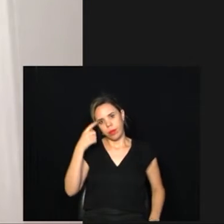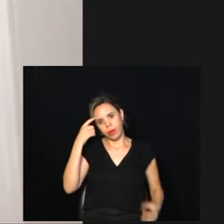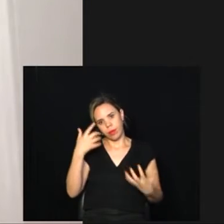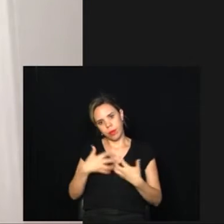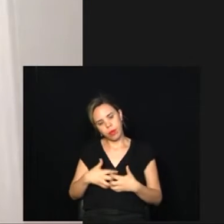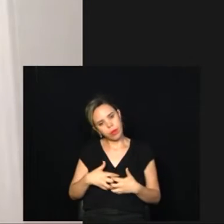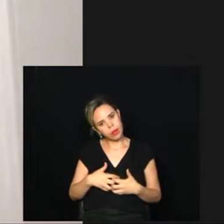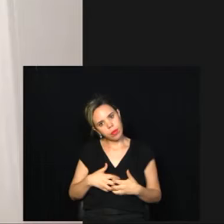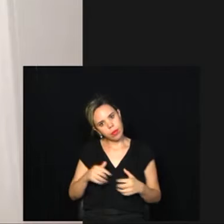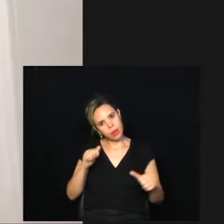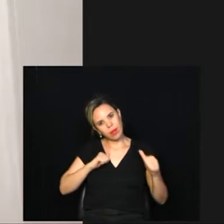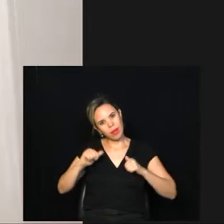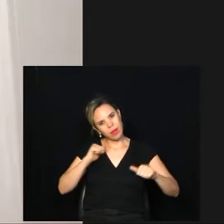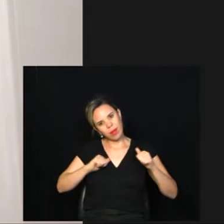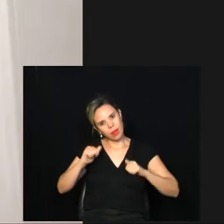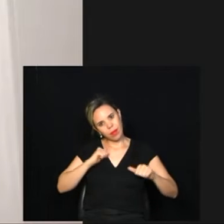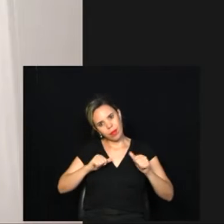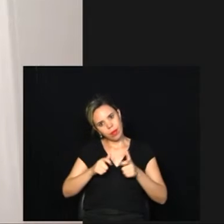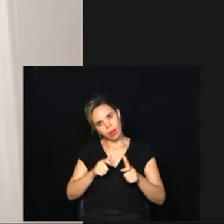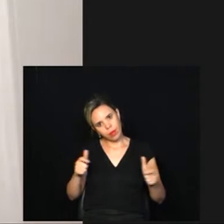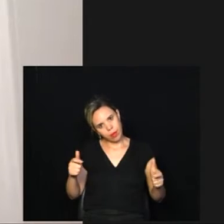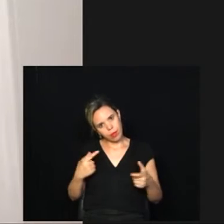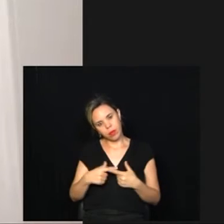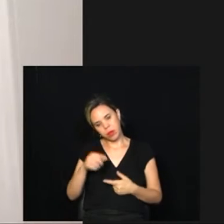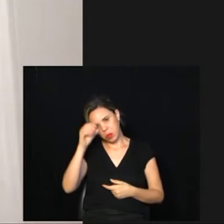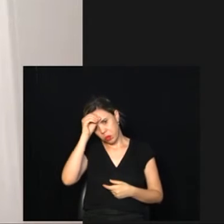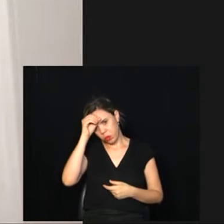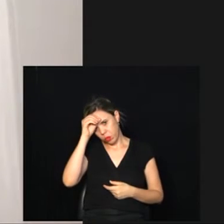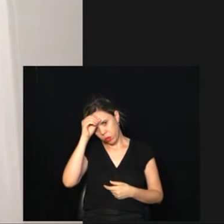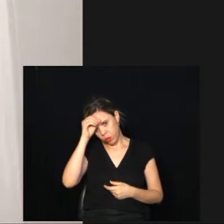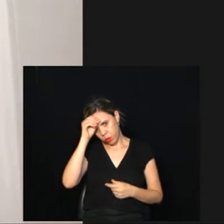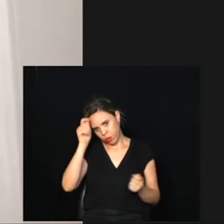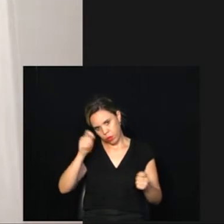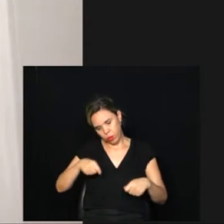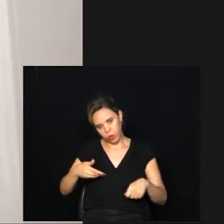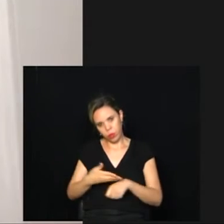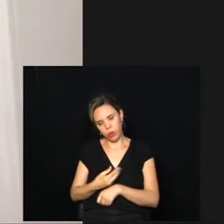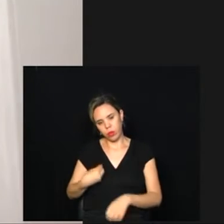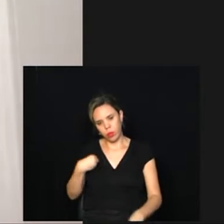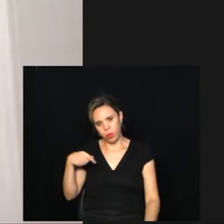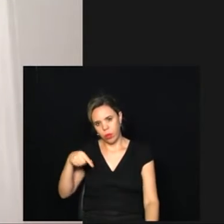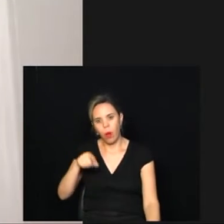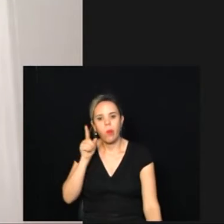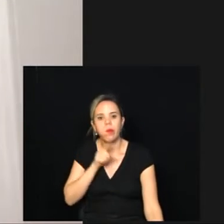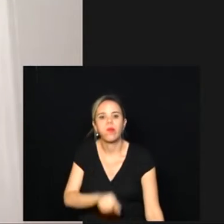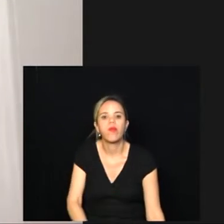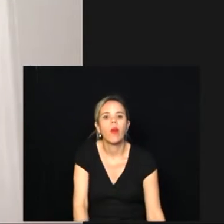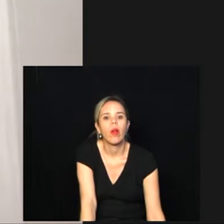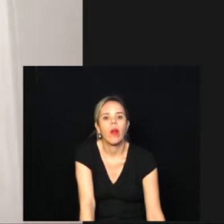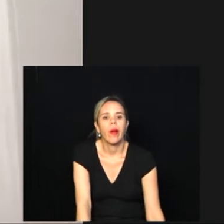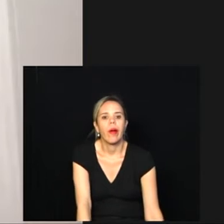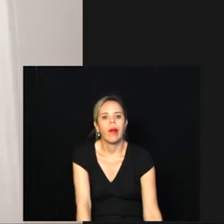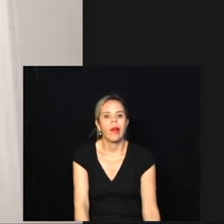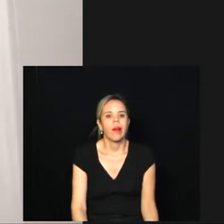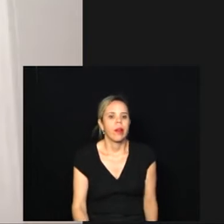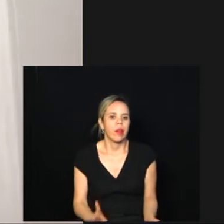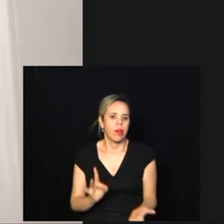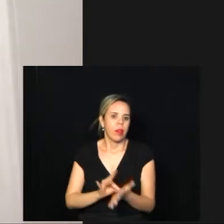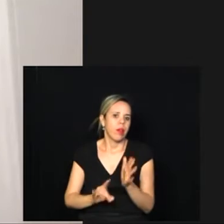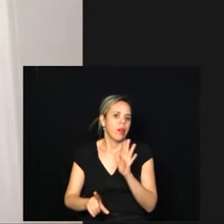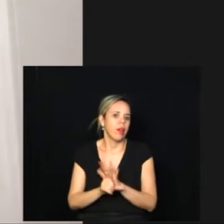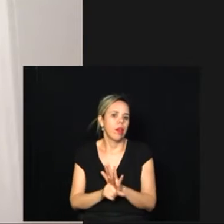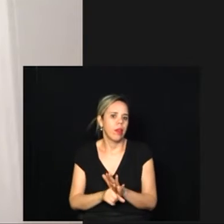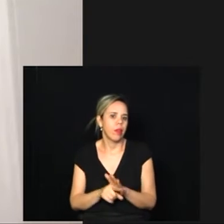pensamentos. Eu tinha uma ansiedade assim, enorme, porque eu não sabia quando eu ia poder viver aqui nos Estados Unidos como legalmente, né? Eu não